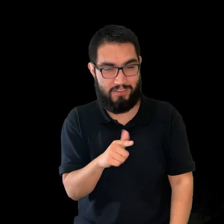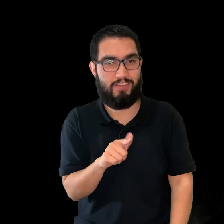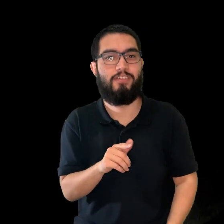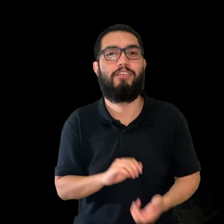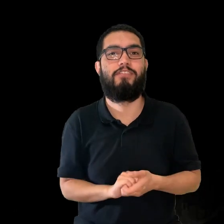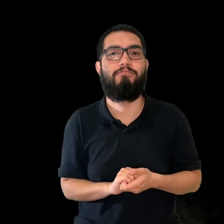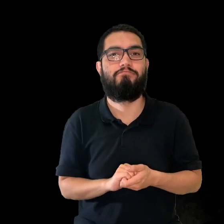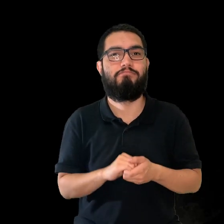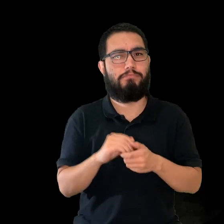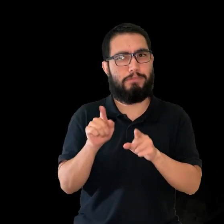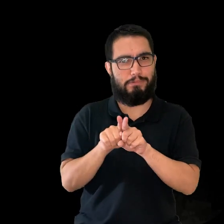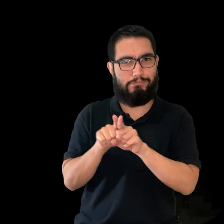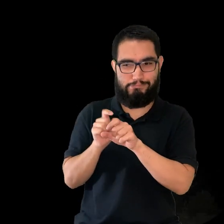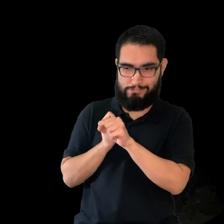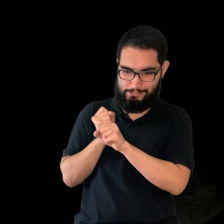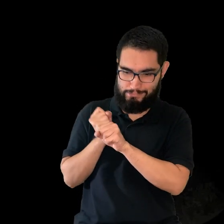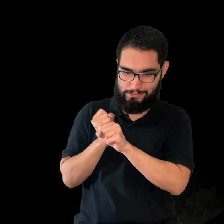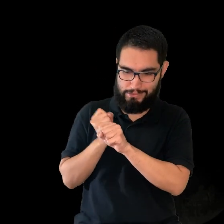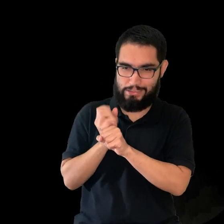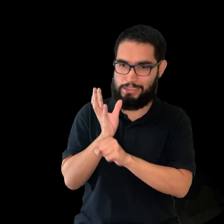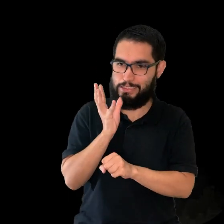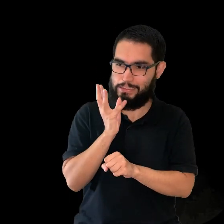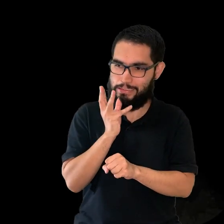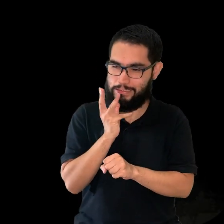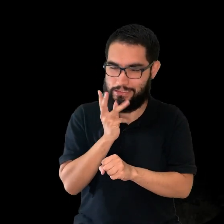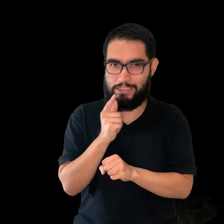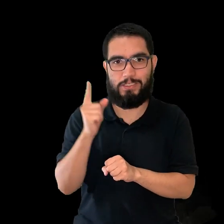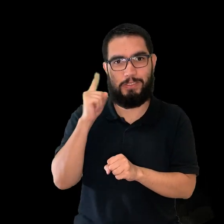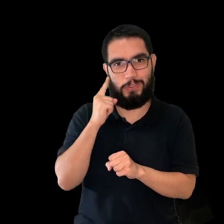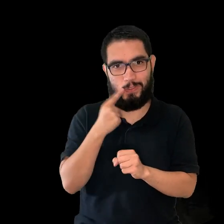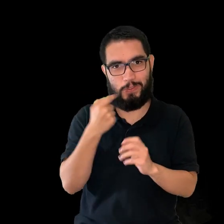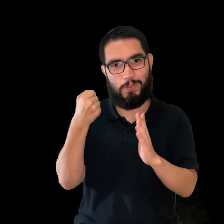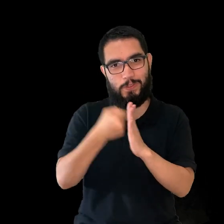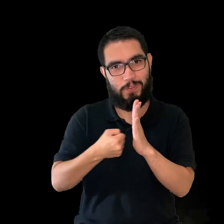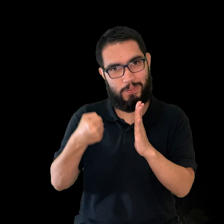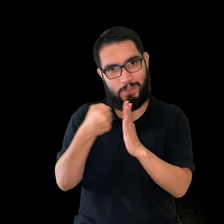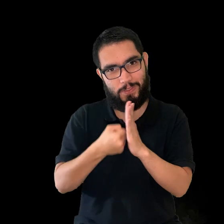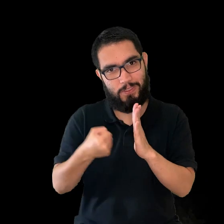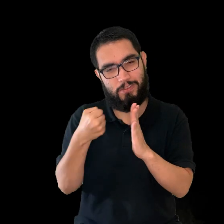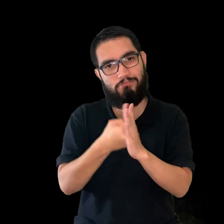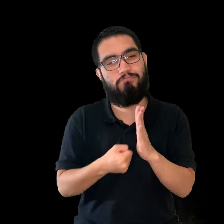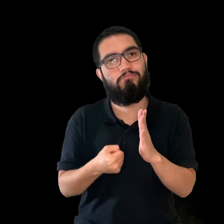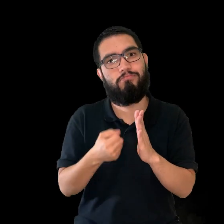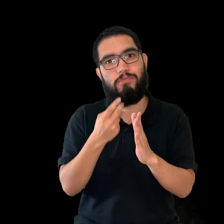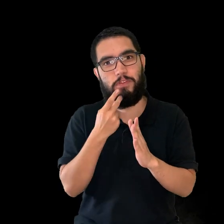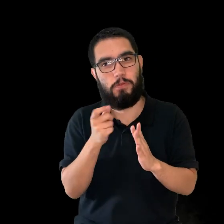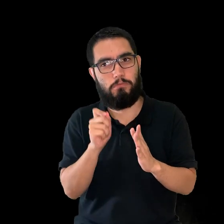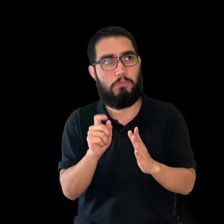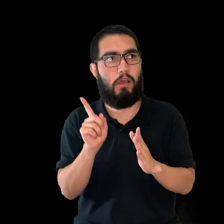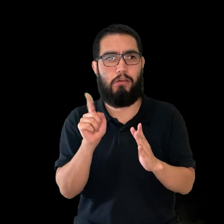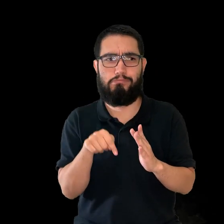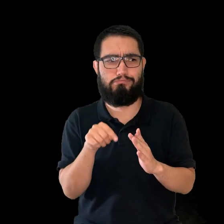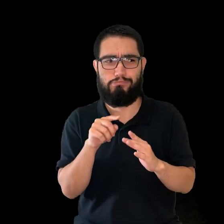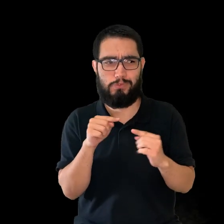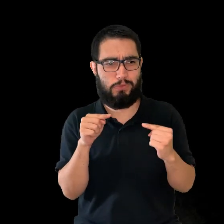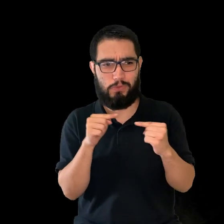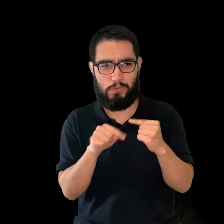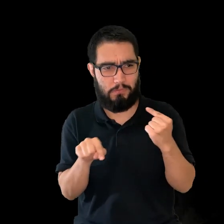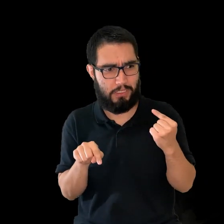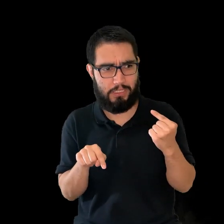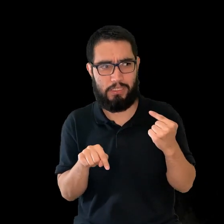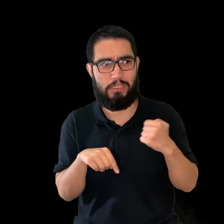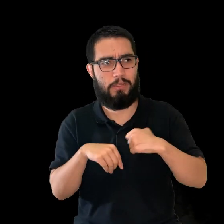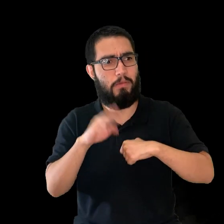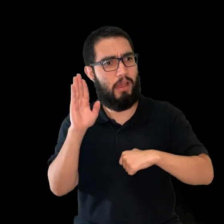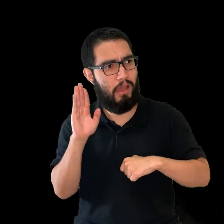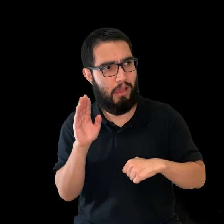informação. E demorou muitos anos até para os surdos começarem a reivindicar e a falar que aquilo não fazia mais parte das